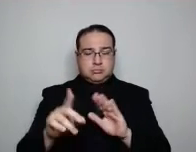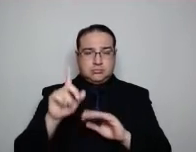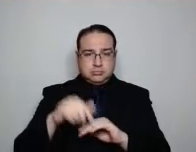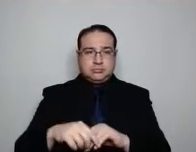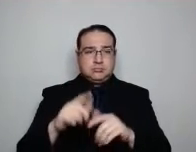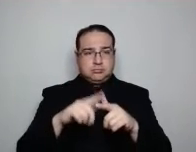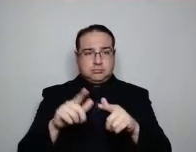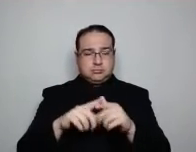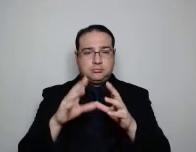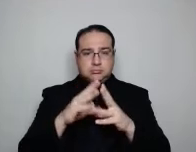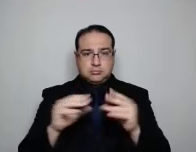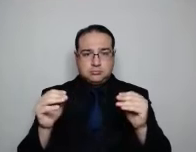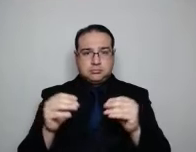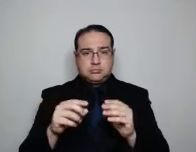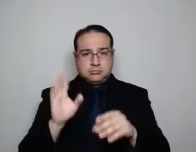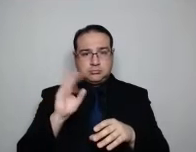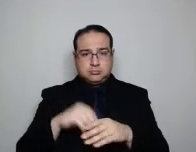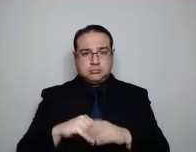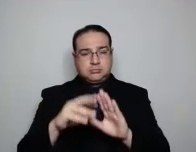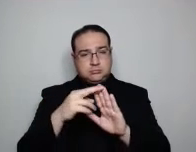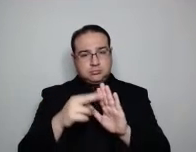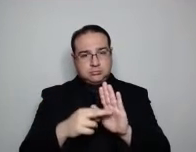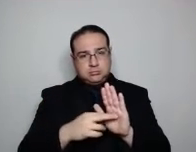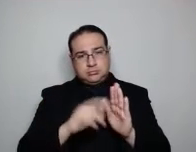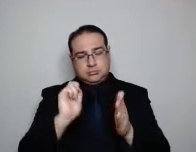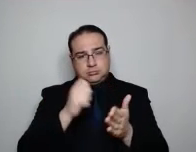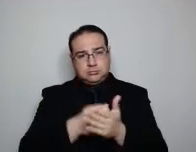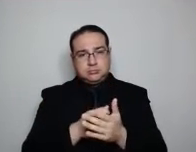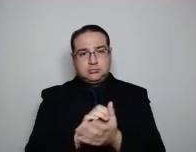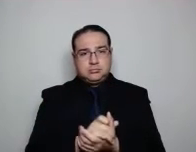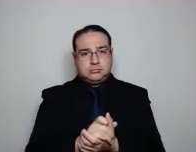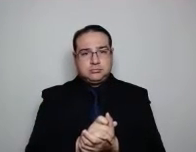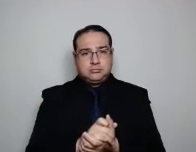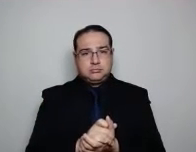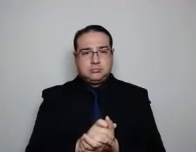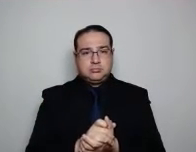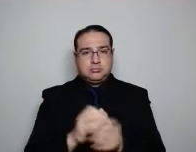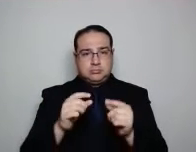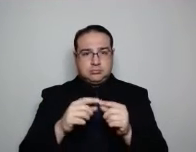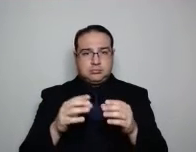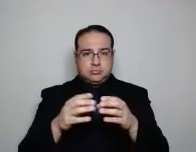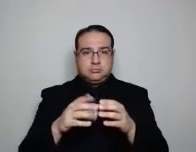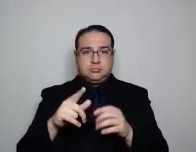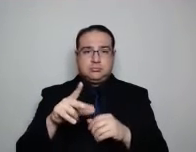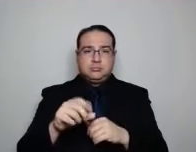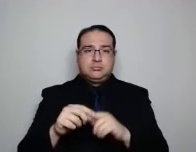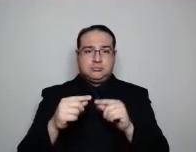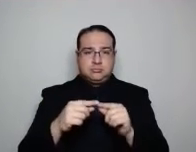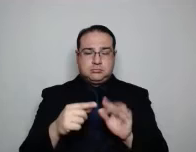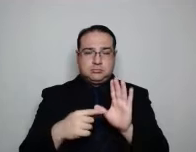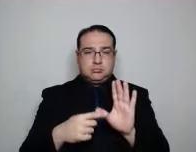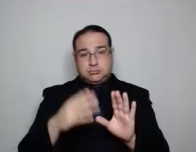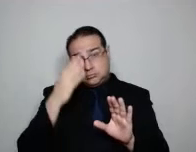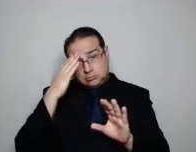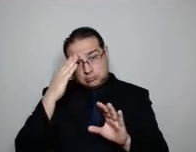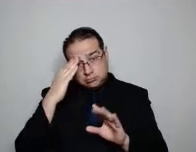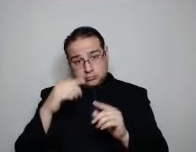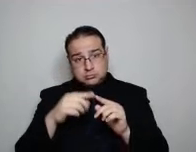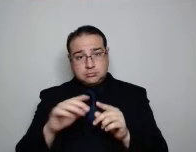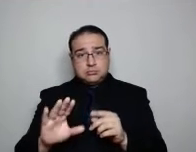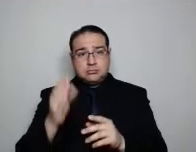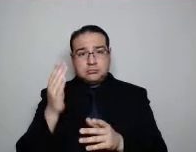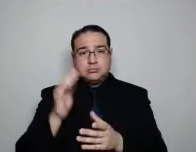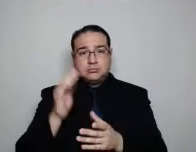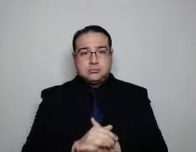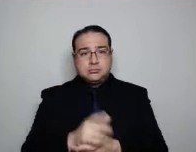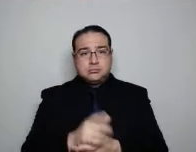né? Dentro de um padrão de pagamento fornecido pelos planos, mediante comprovação de que esses pagamentos acontecem. A gente teve,